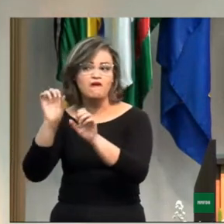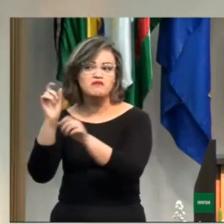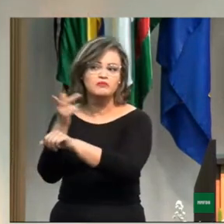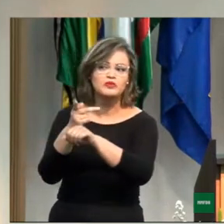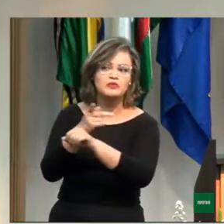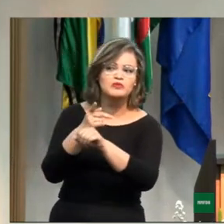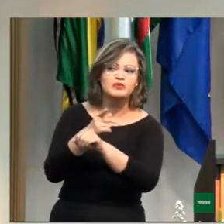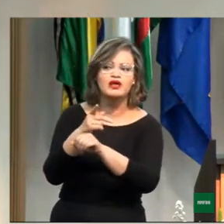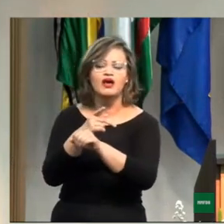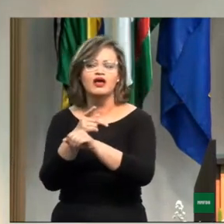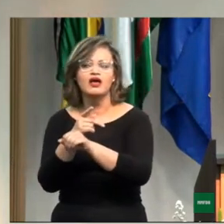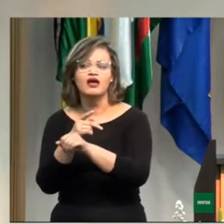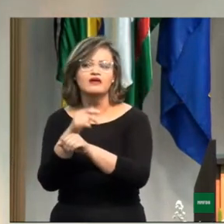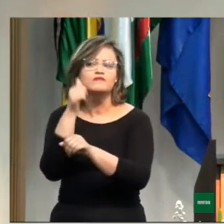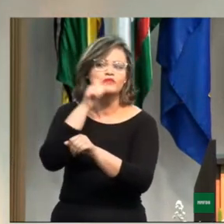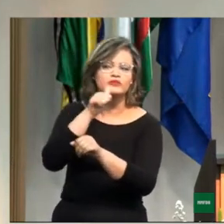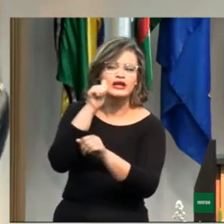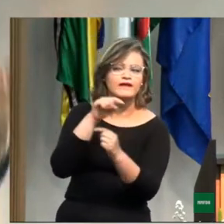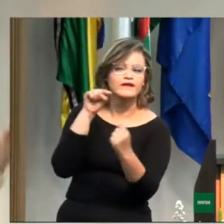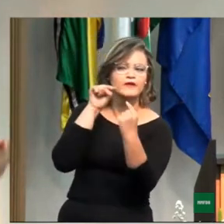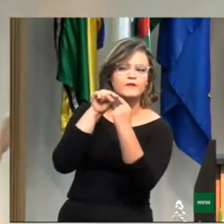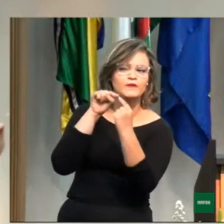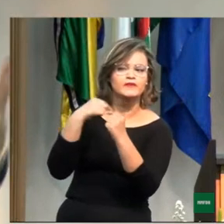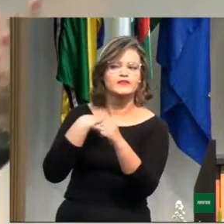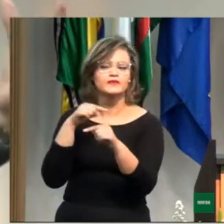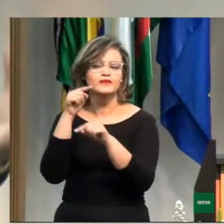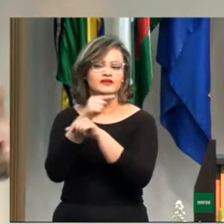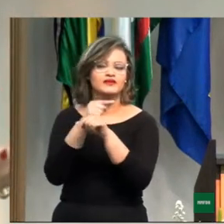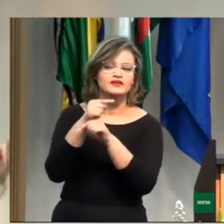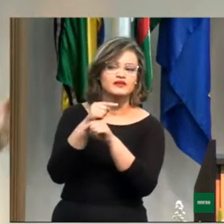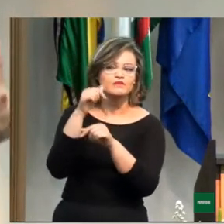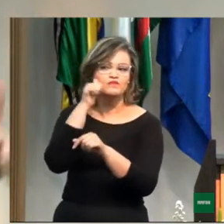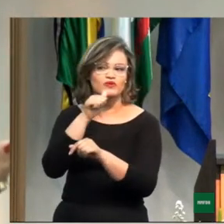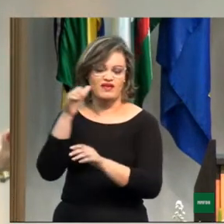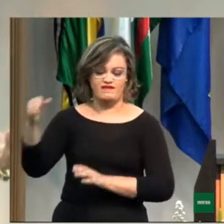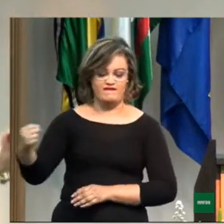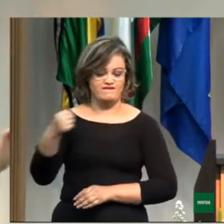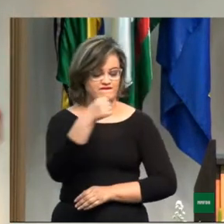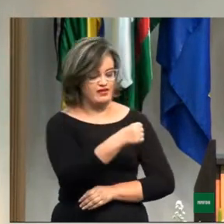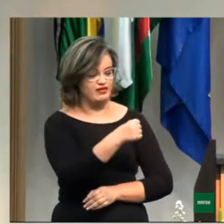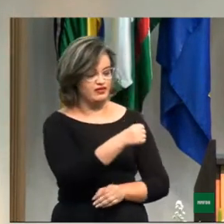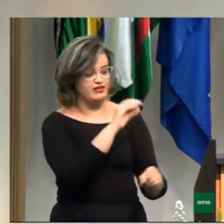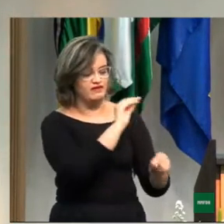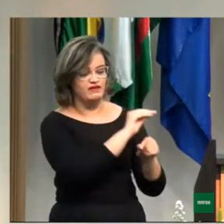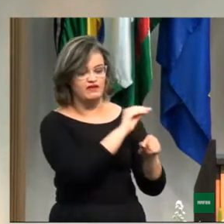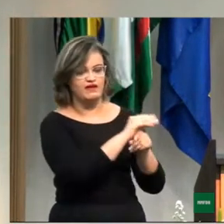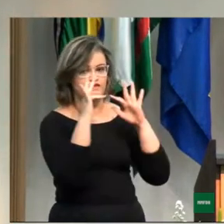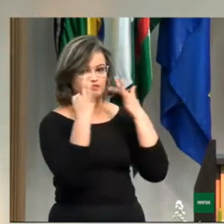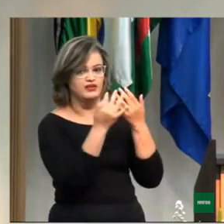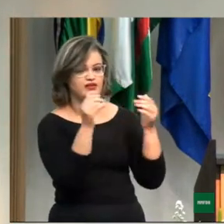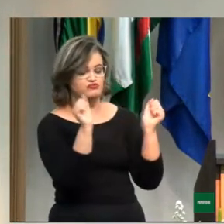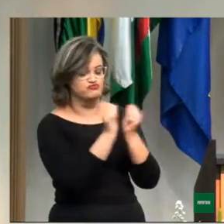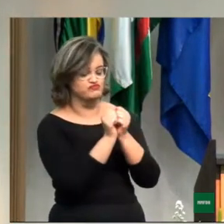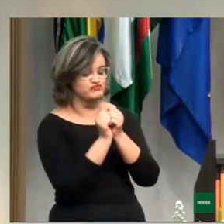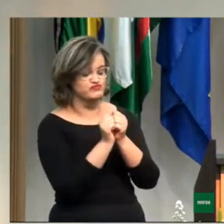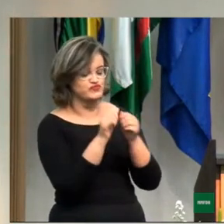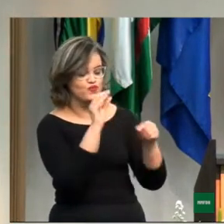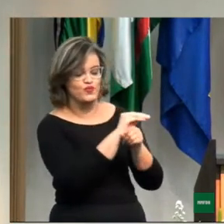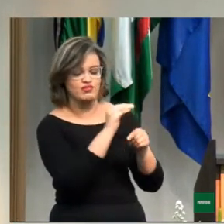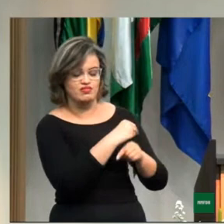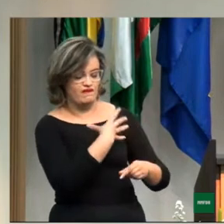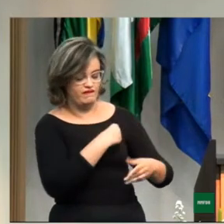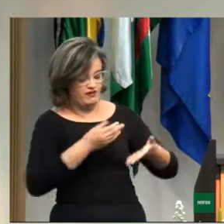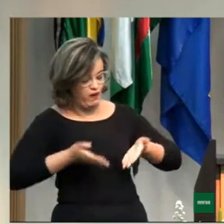ele resolva assentar, criar uma família, constituir uma família, ter filhos, deixar um